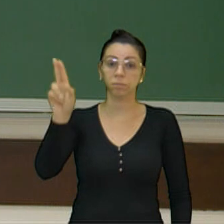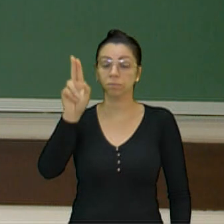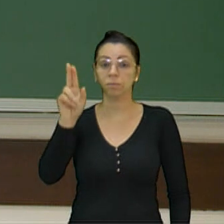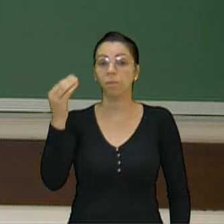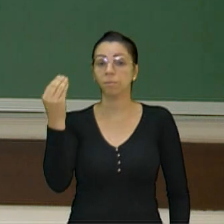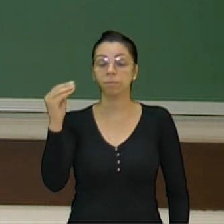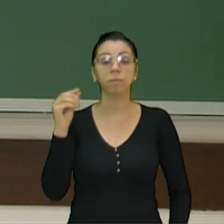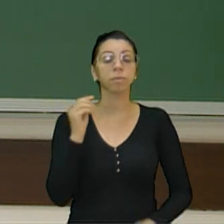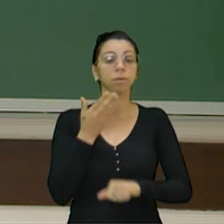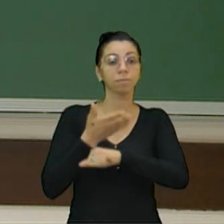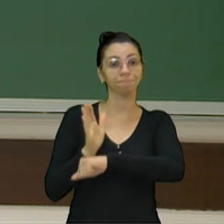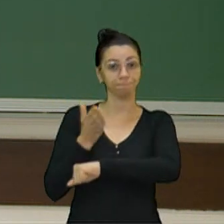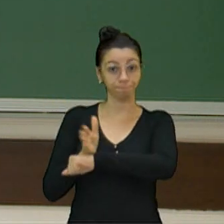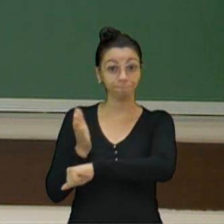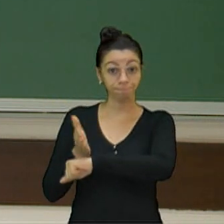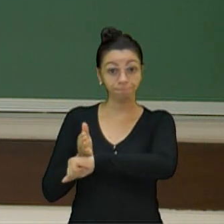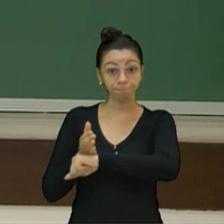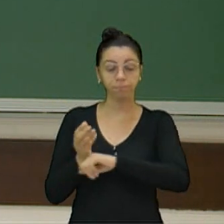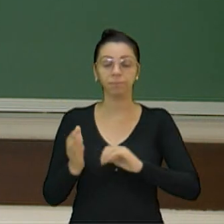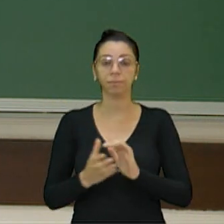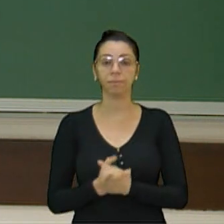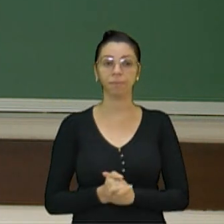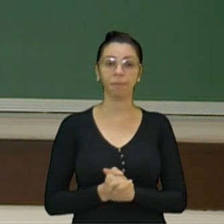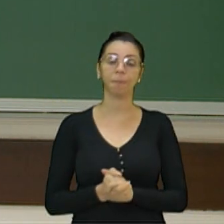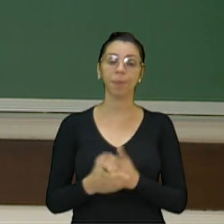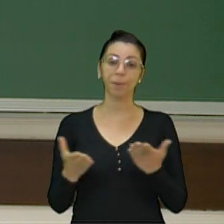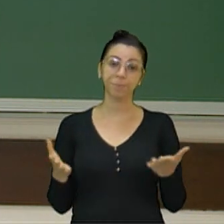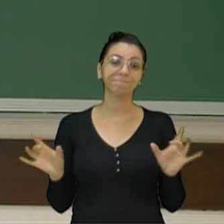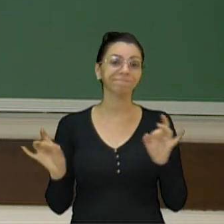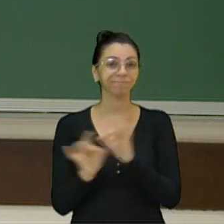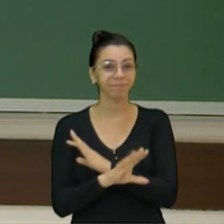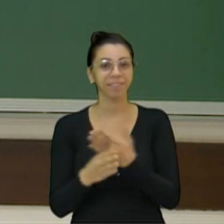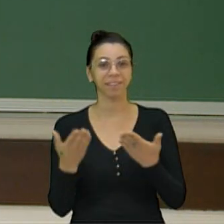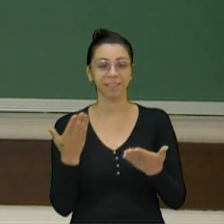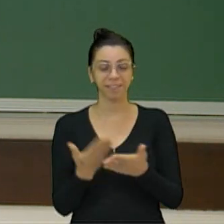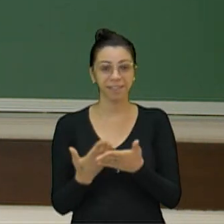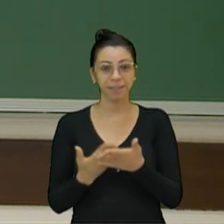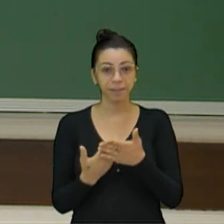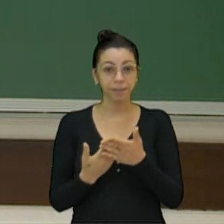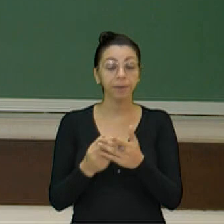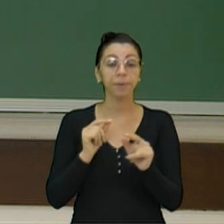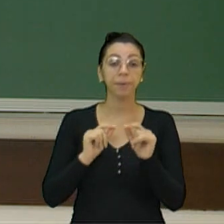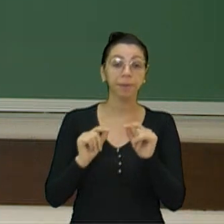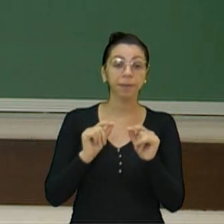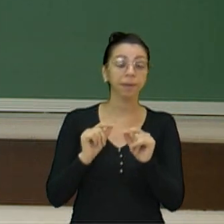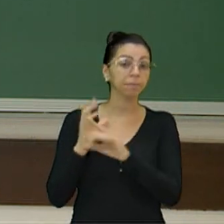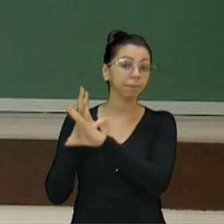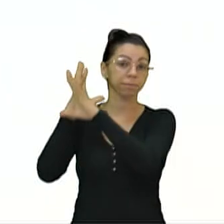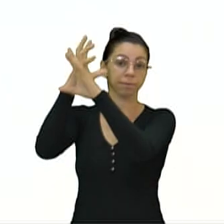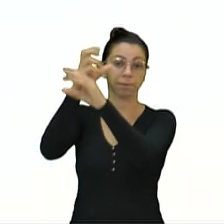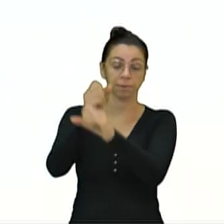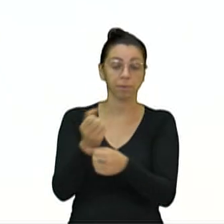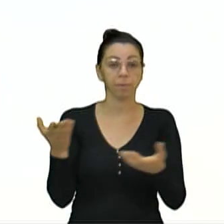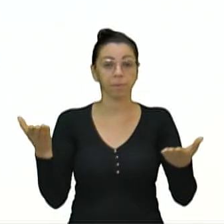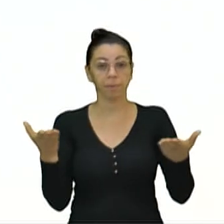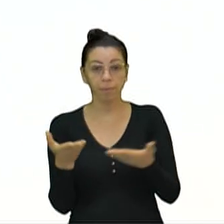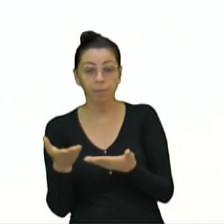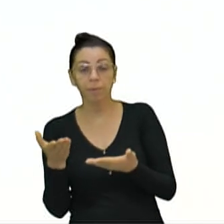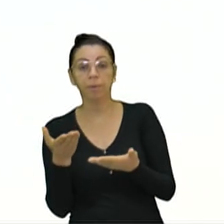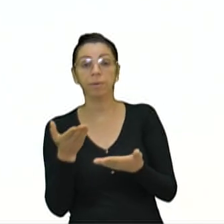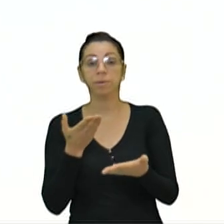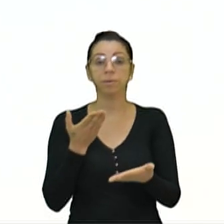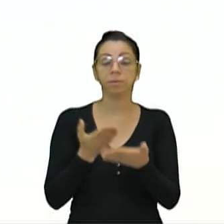colocar em prática, usar. Beleza? Então, a gente está encerrando a nossa aula aqui. Então, só para a gente recapitular, hoje a gente falou